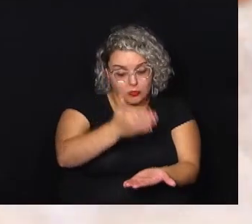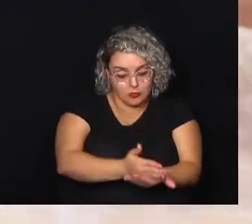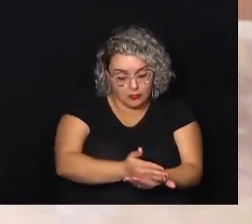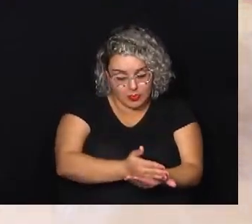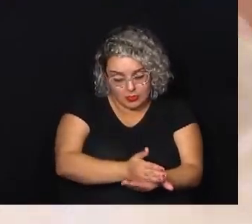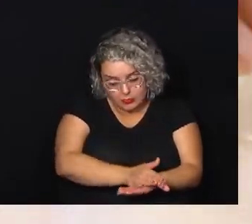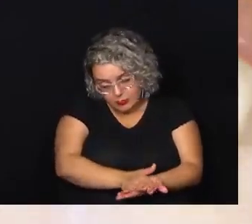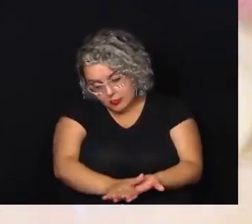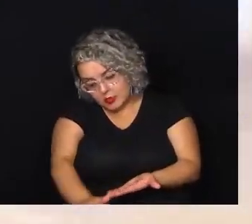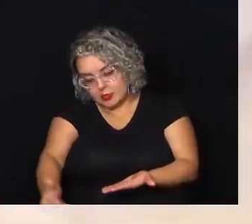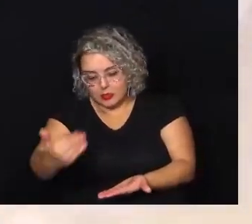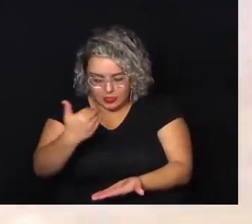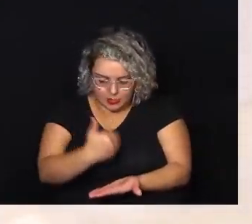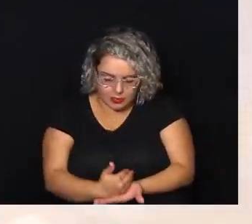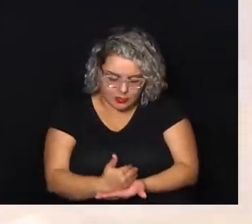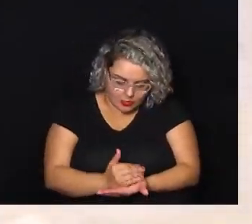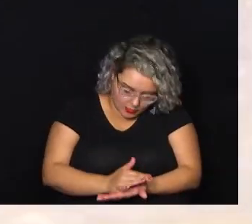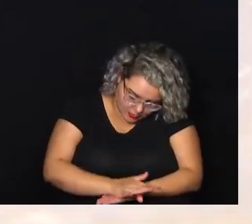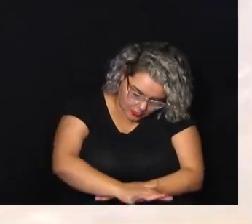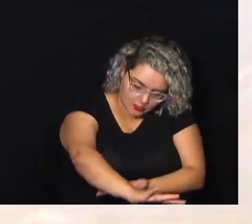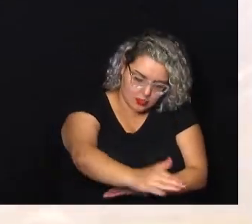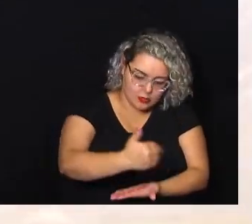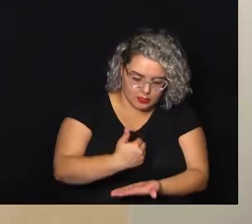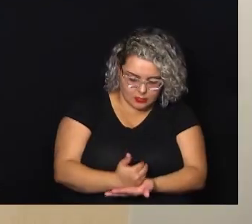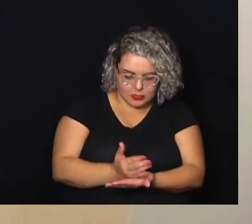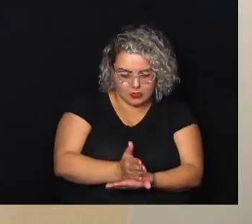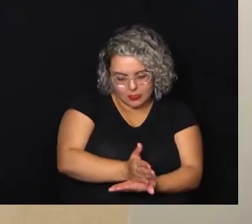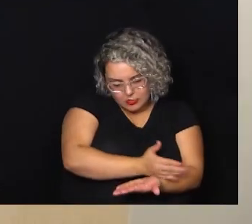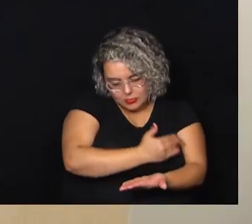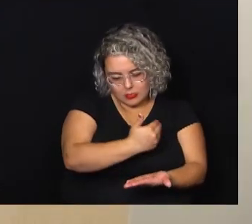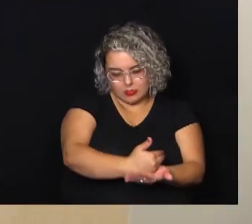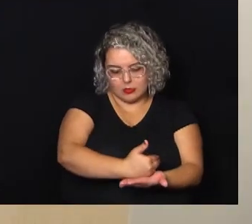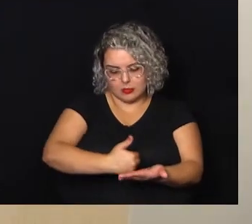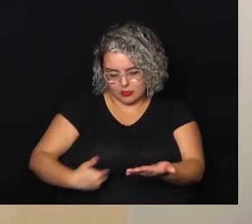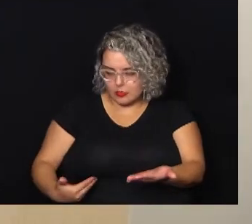meio pro lado, do meio pro lado. Tá. Sempre.